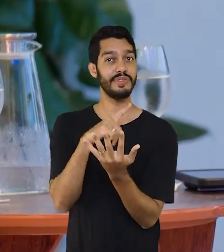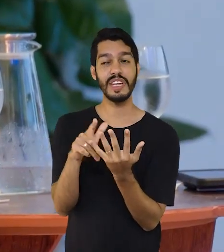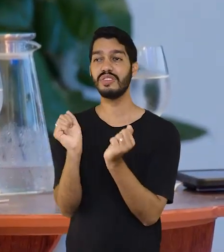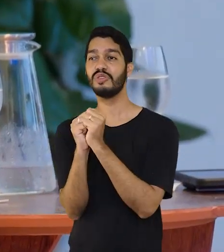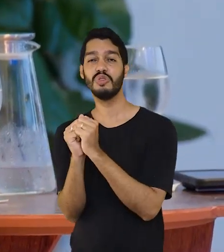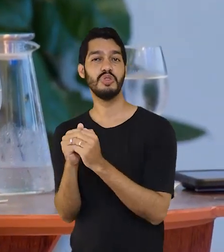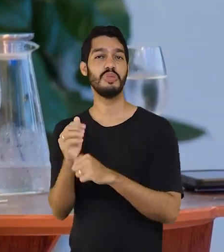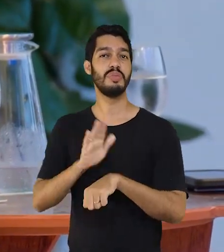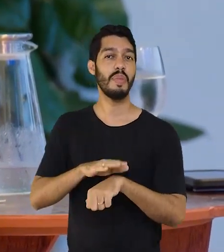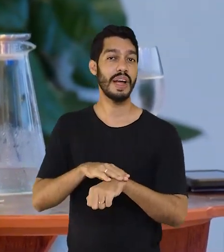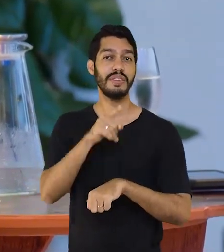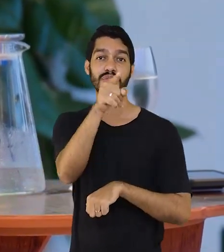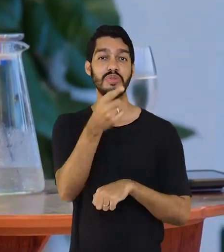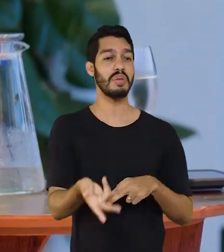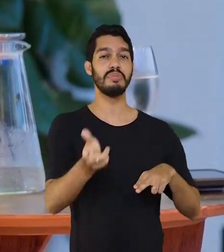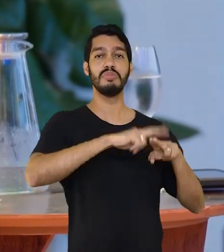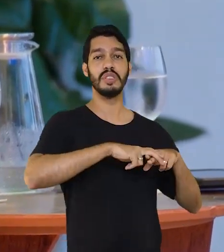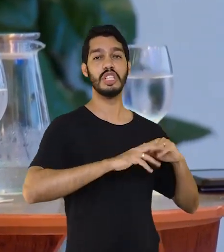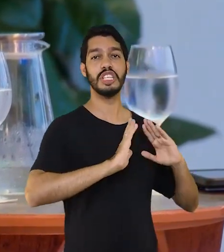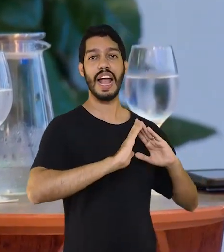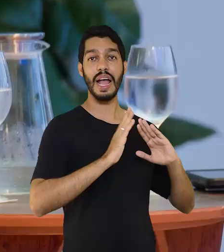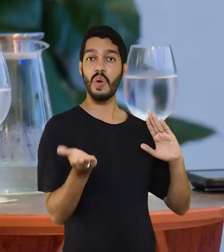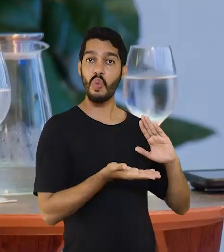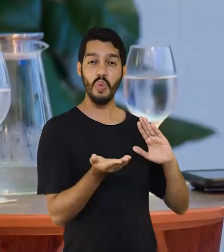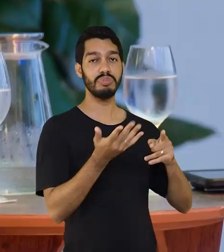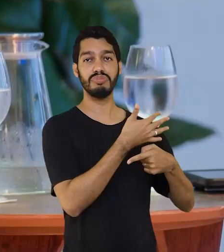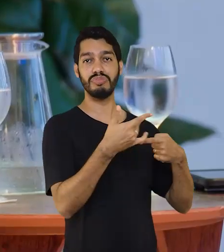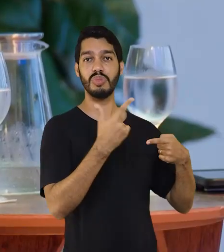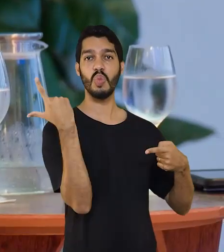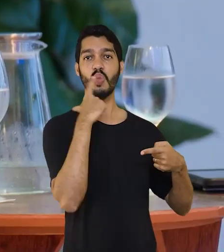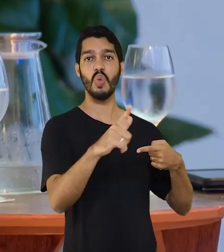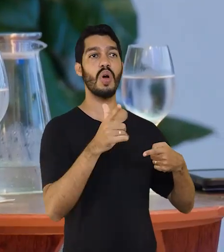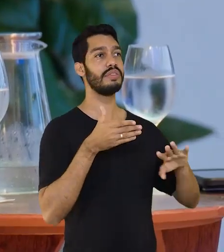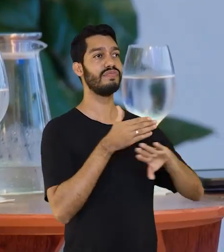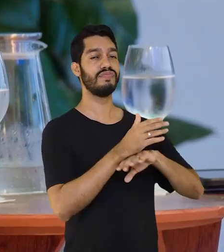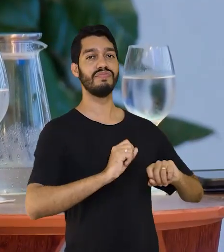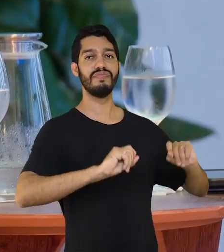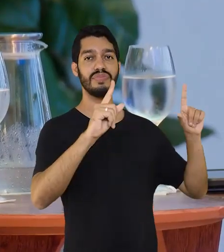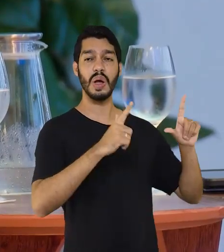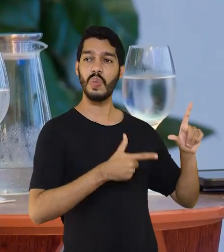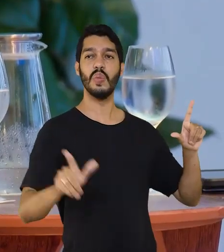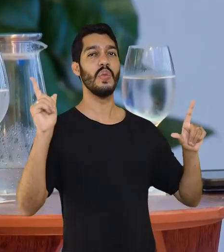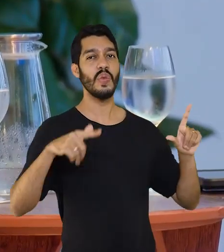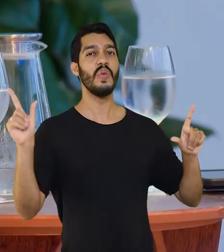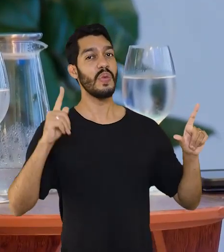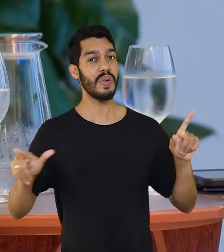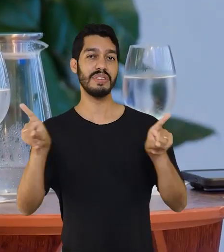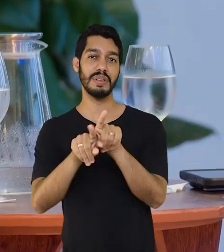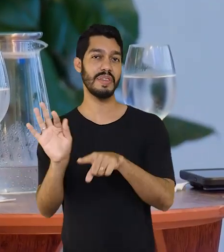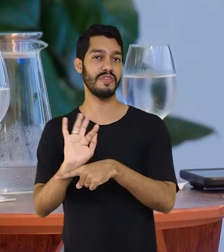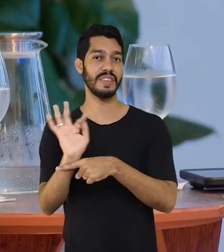você, ao invés de você curtir aquele momento, você ia ter em casa? Não era óbvio, e hoje a Netflix virou o que virou, e outros tantos streamings,